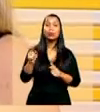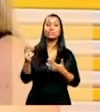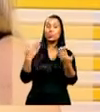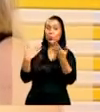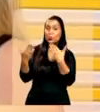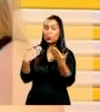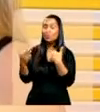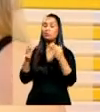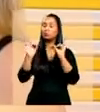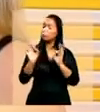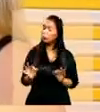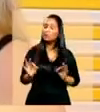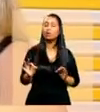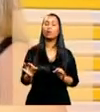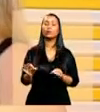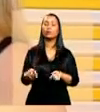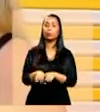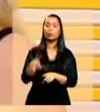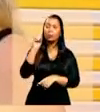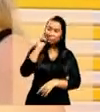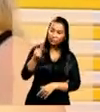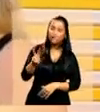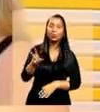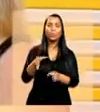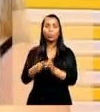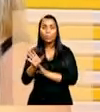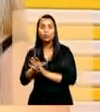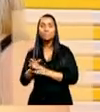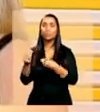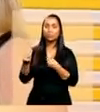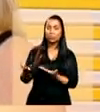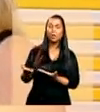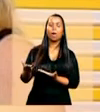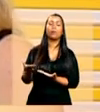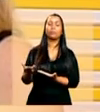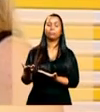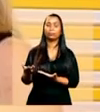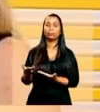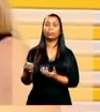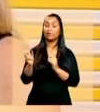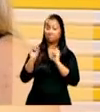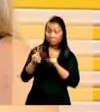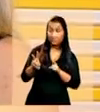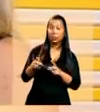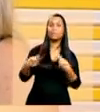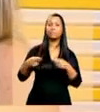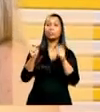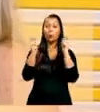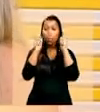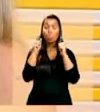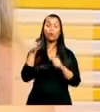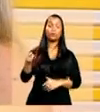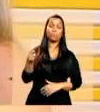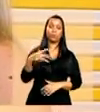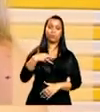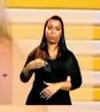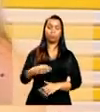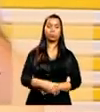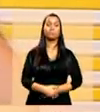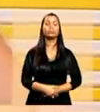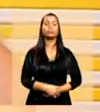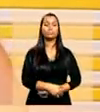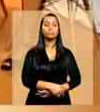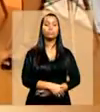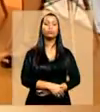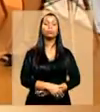atenção, um diálogo franco, ouvir, dar conselhos, né? Escutar. Às vezes é preciso escutar um pouco os